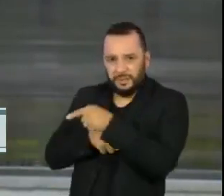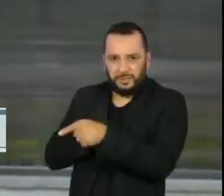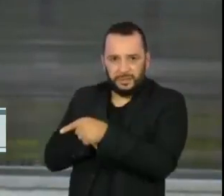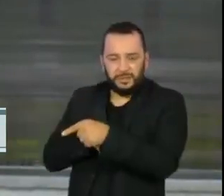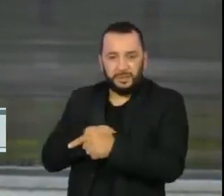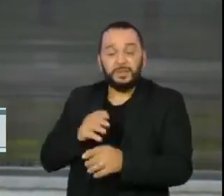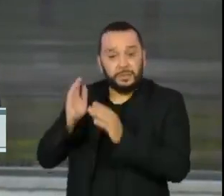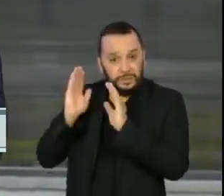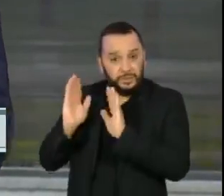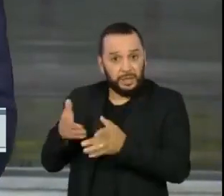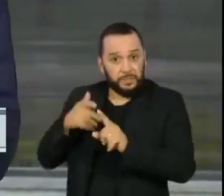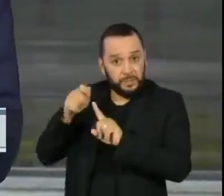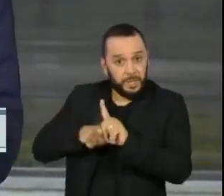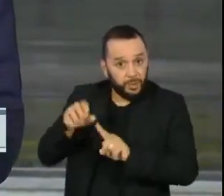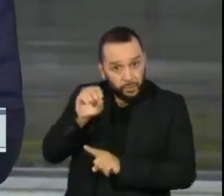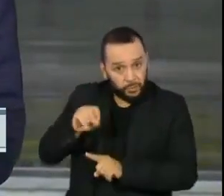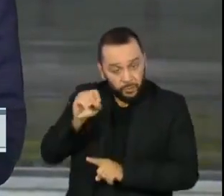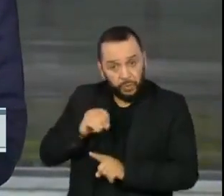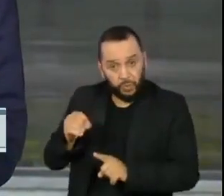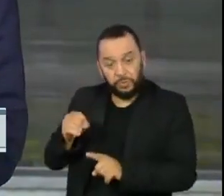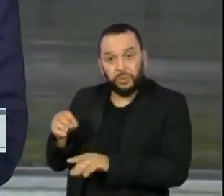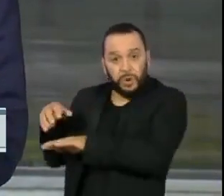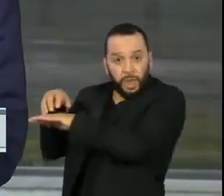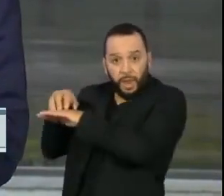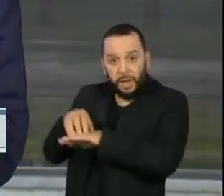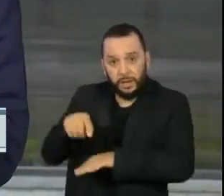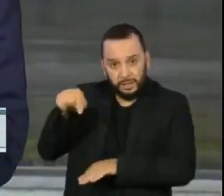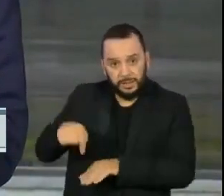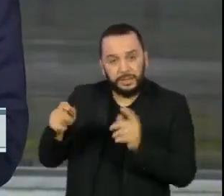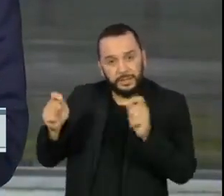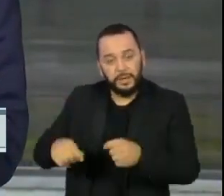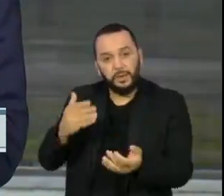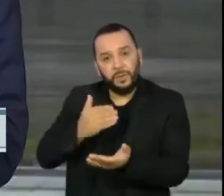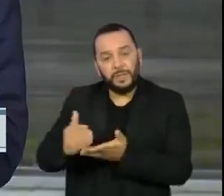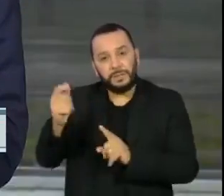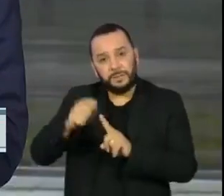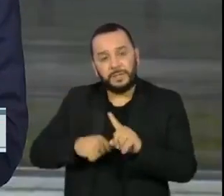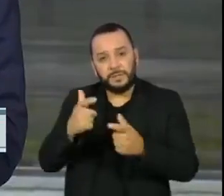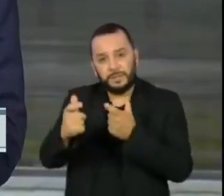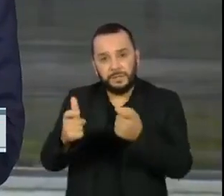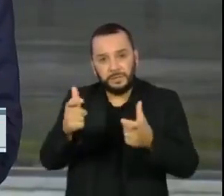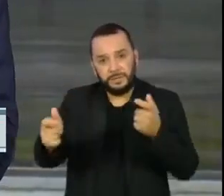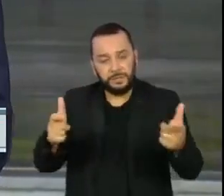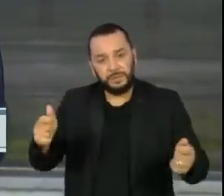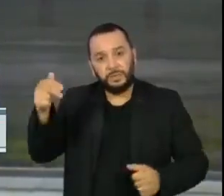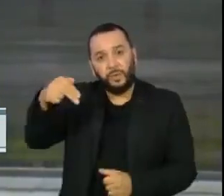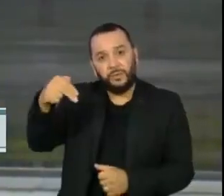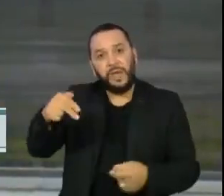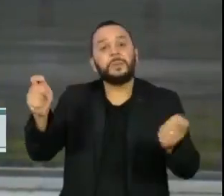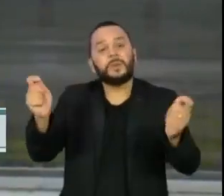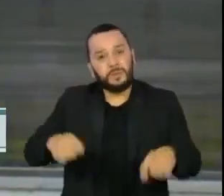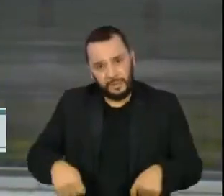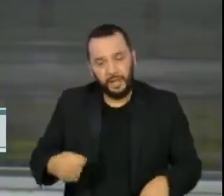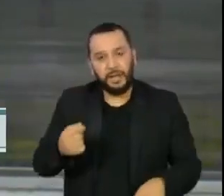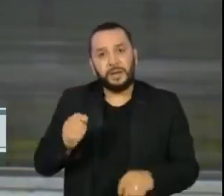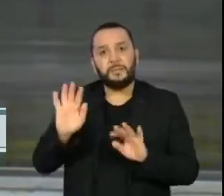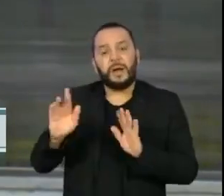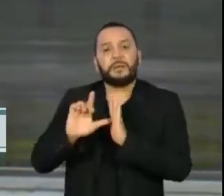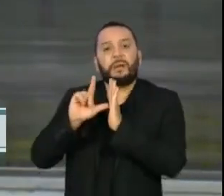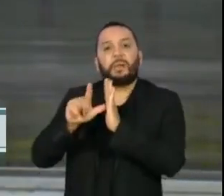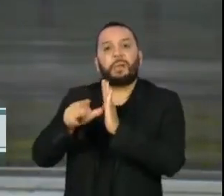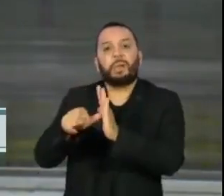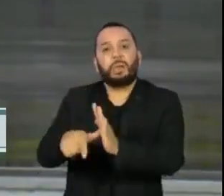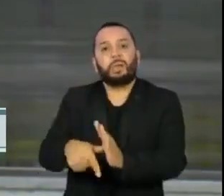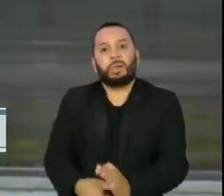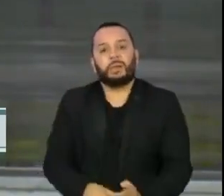em solo brasileiro em outubro e em novembro nós já poderíamos ter iniciado a vacinação dos brasileiros com a vacina do